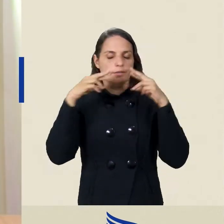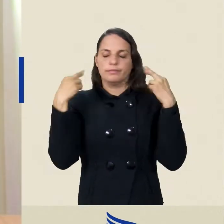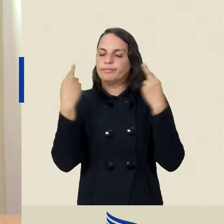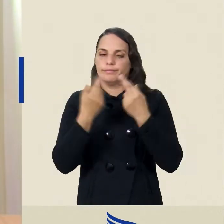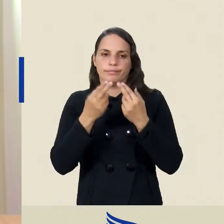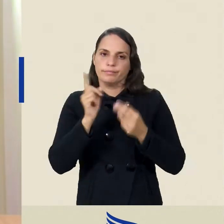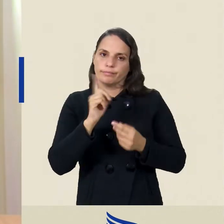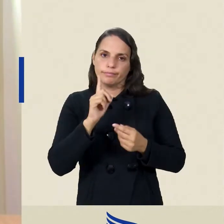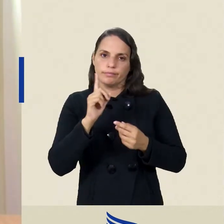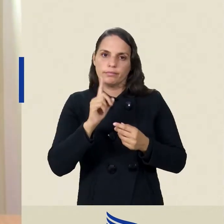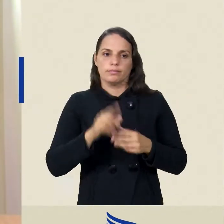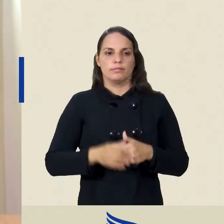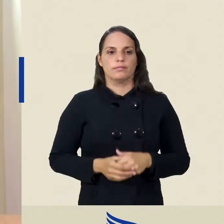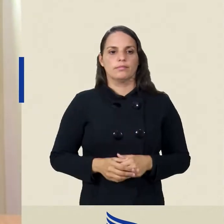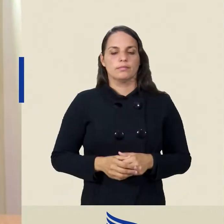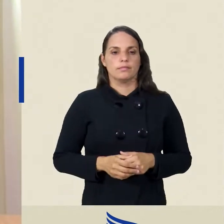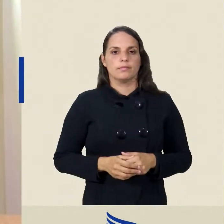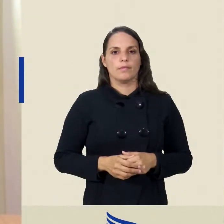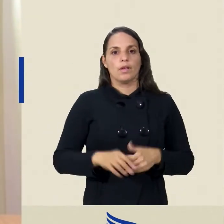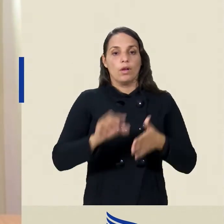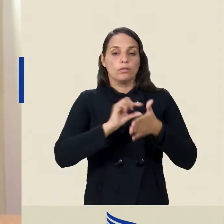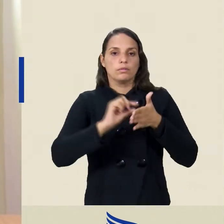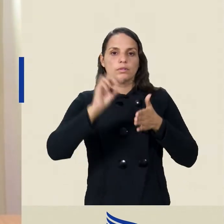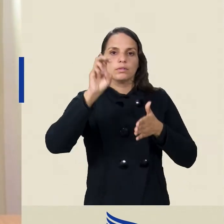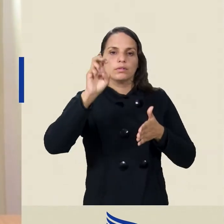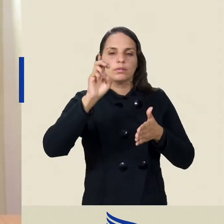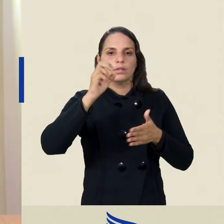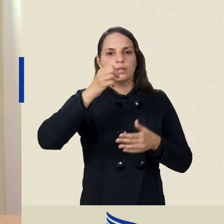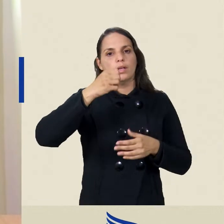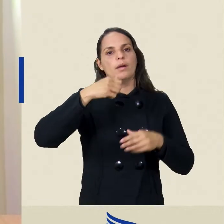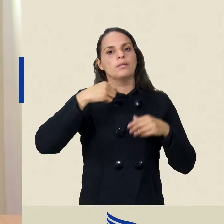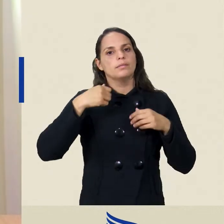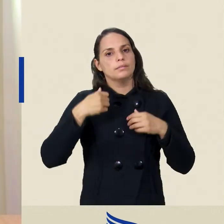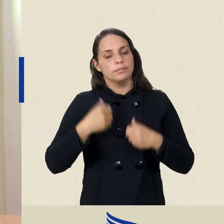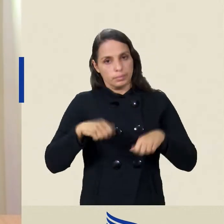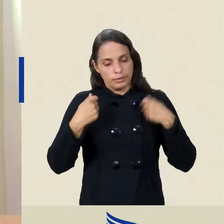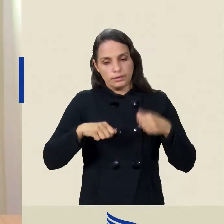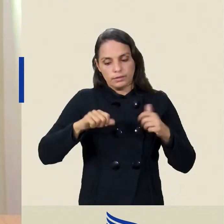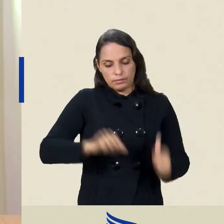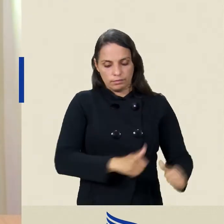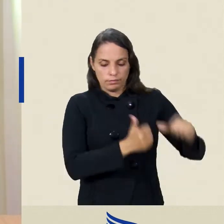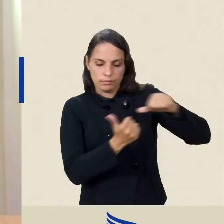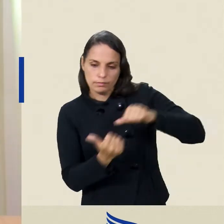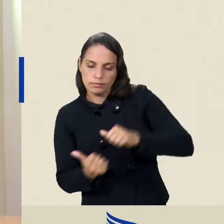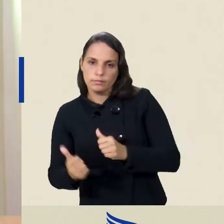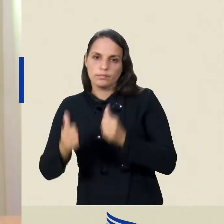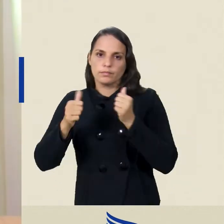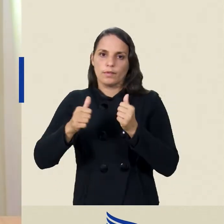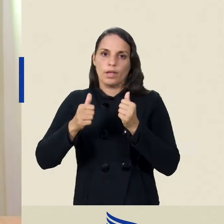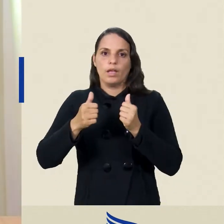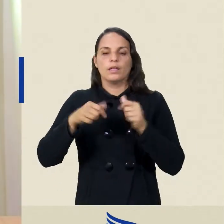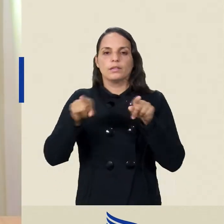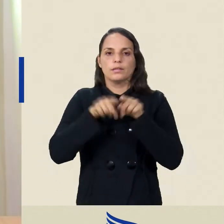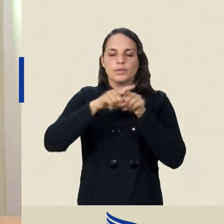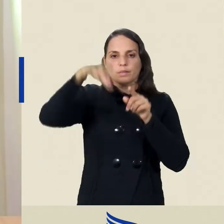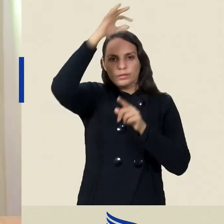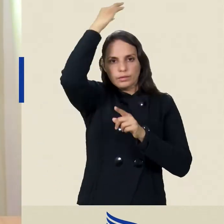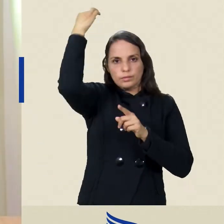verso 5, quem não nasce da água e do Espírito não pode entrar no reino de